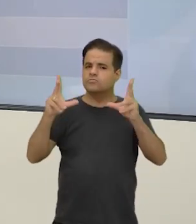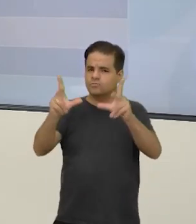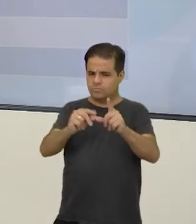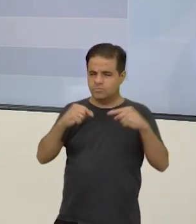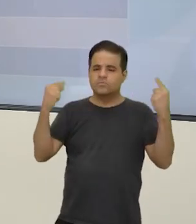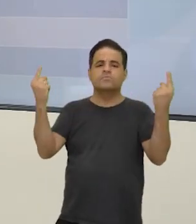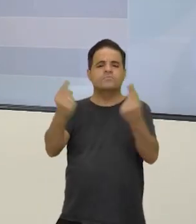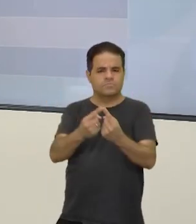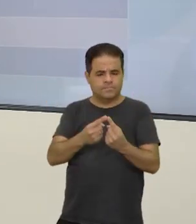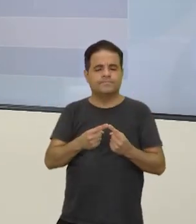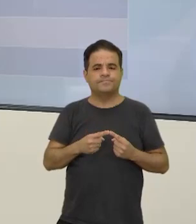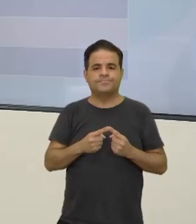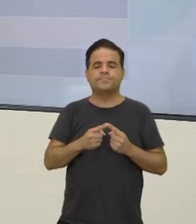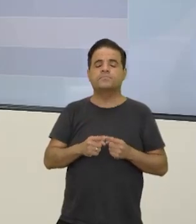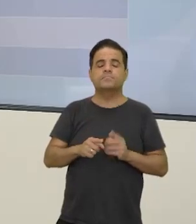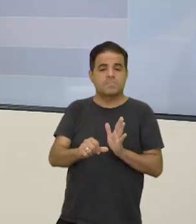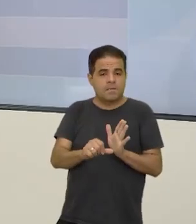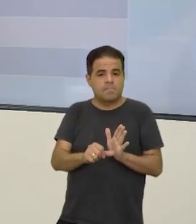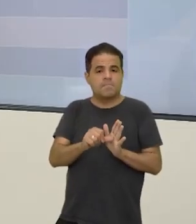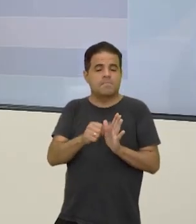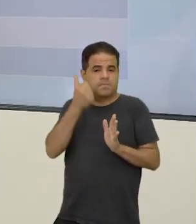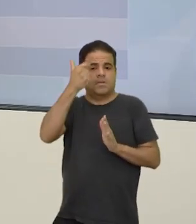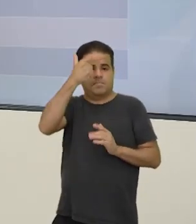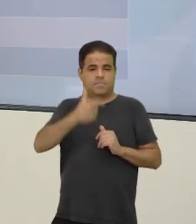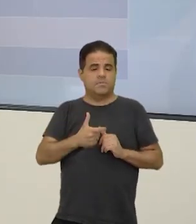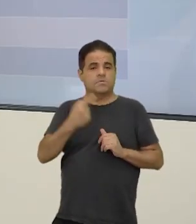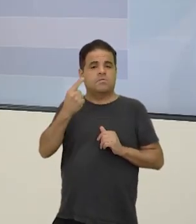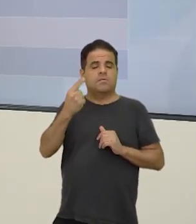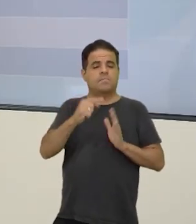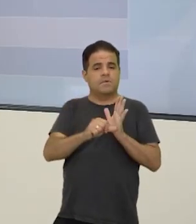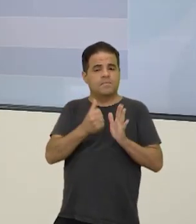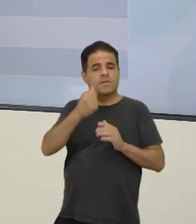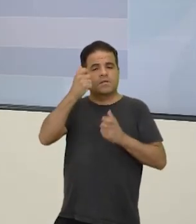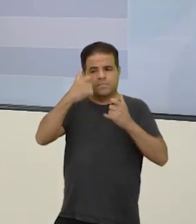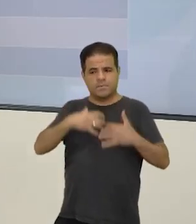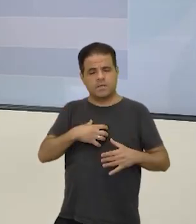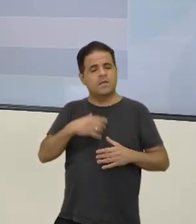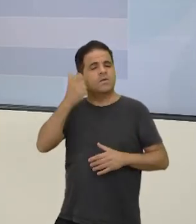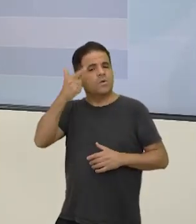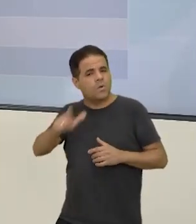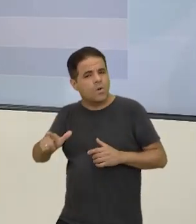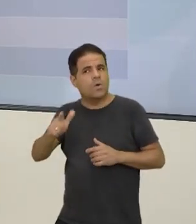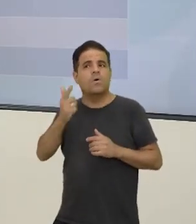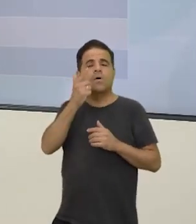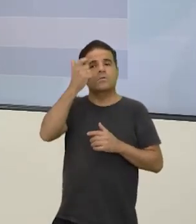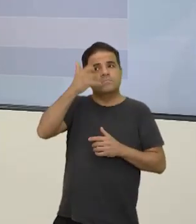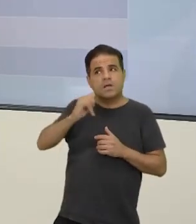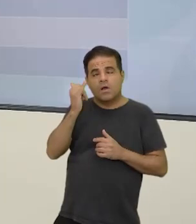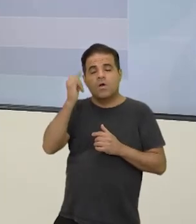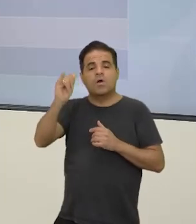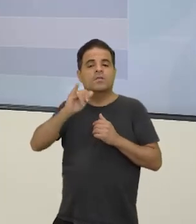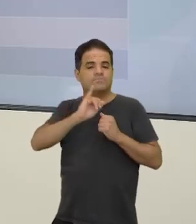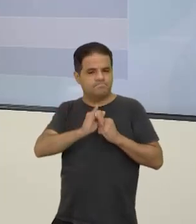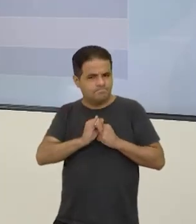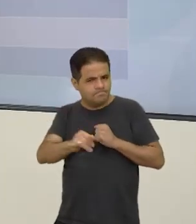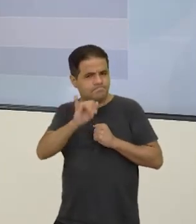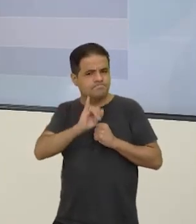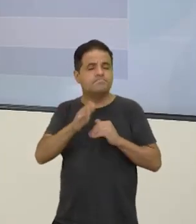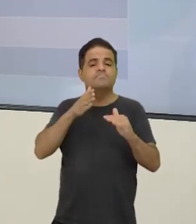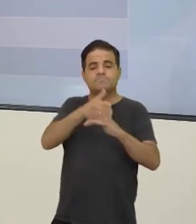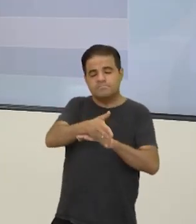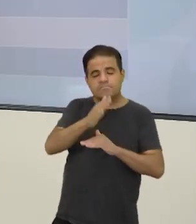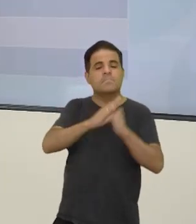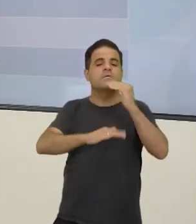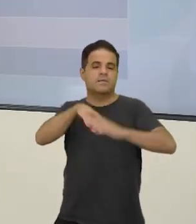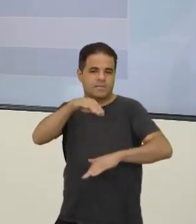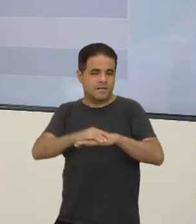dele, é em primeira pessoa, mas é a primeira pessoa contando a história de outro. Então o narrador aí, ele participa da